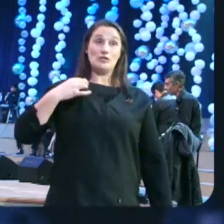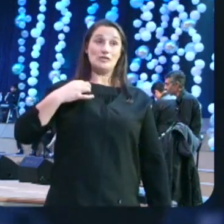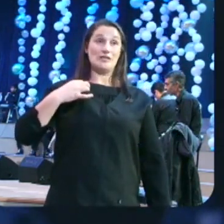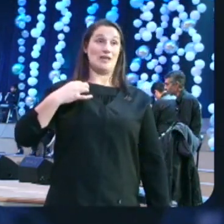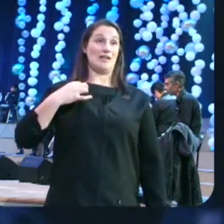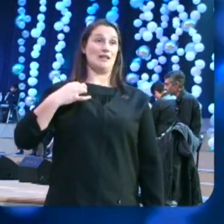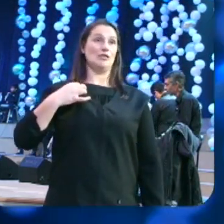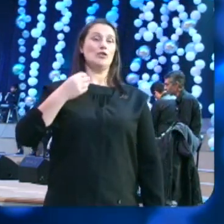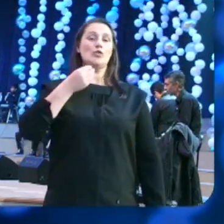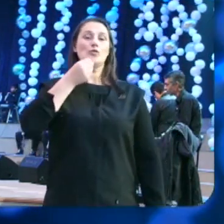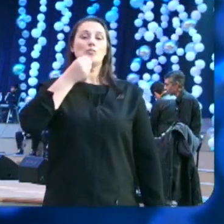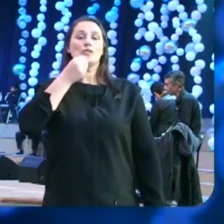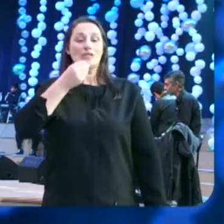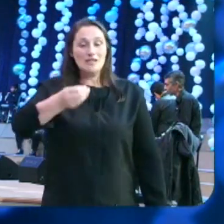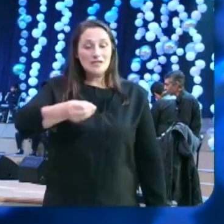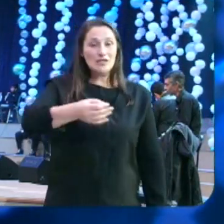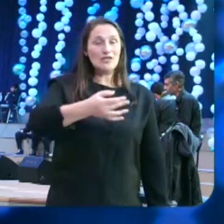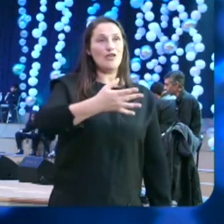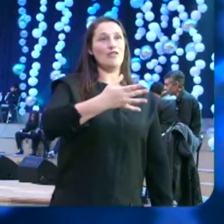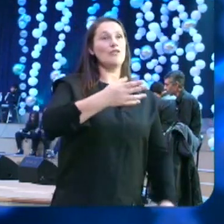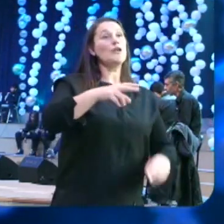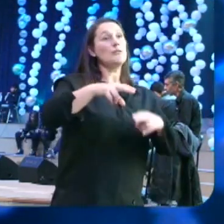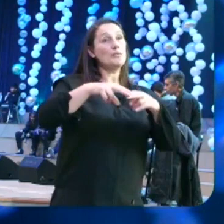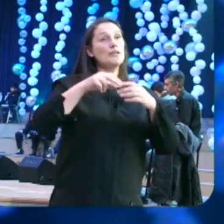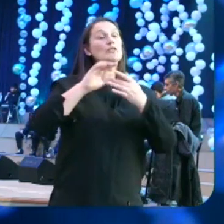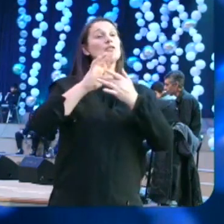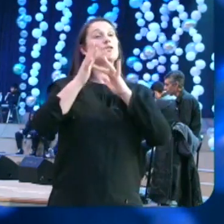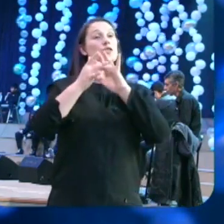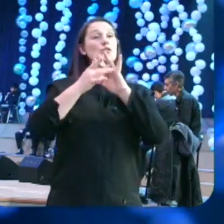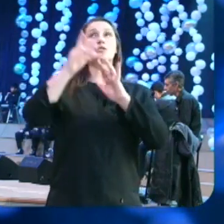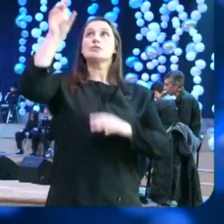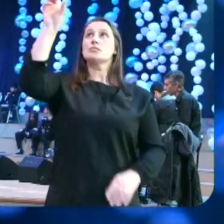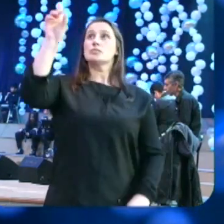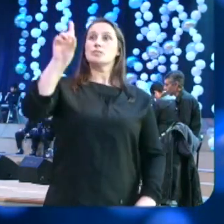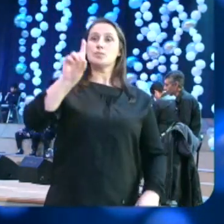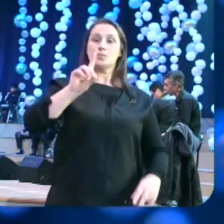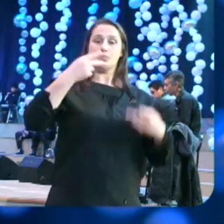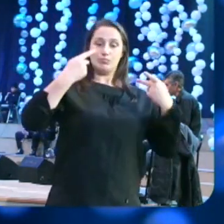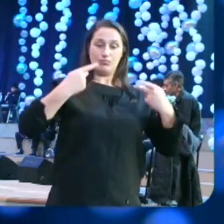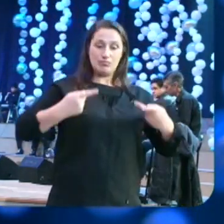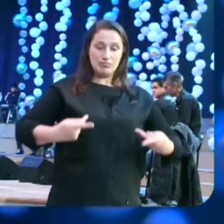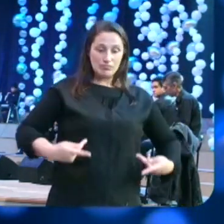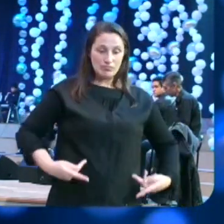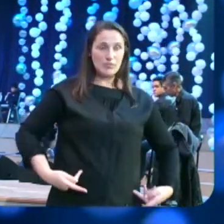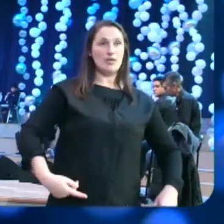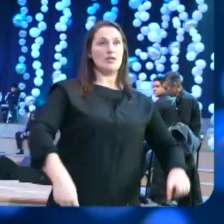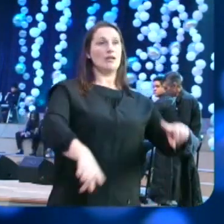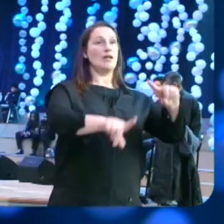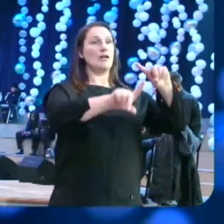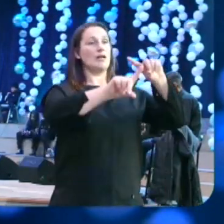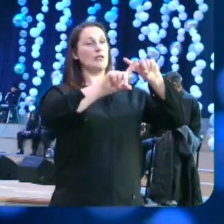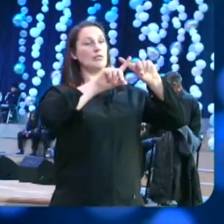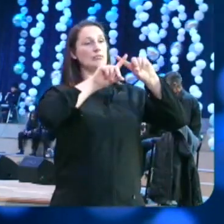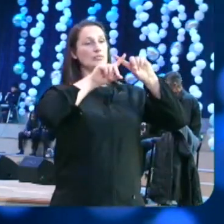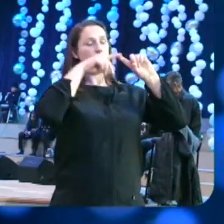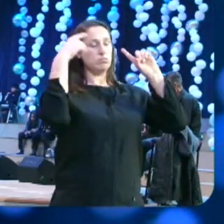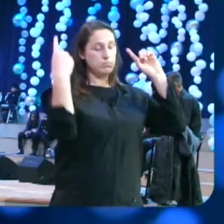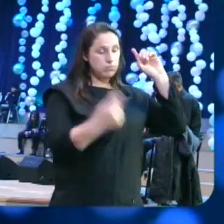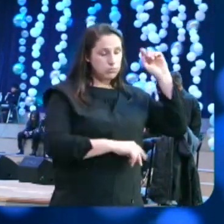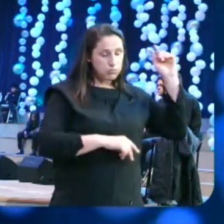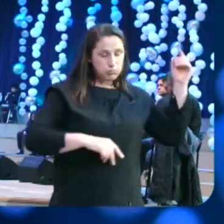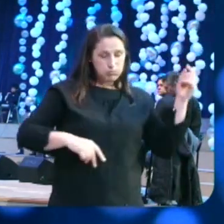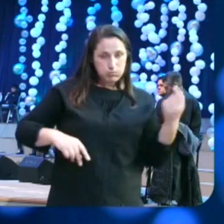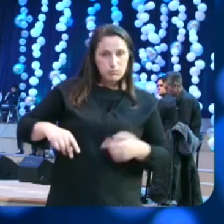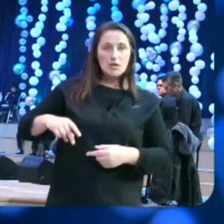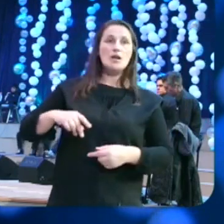nova chance. E foi por isso que Jesus veio a esse mundo, tomou o nosso lugar na cruz do Calvário, morreu